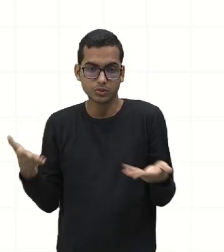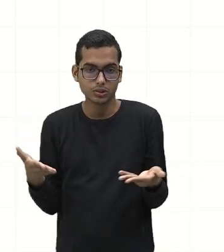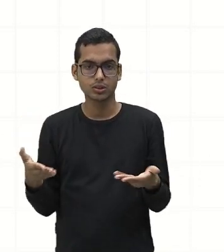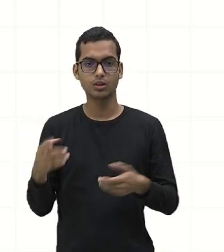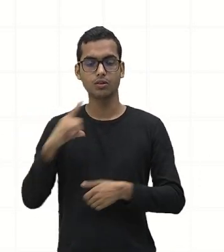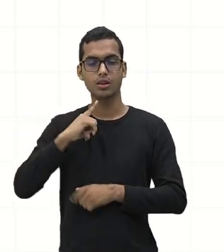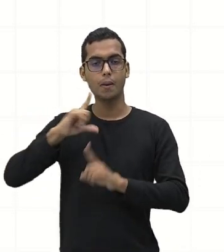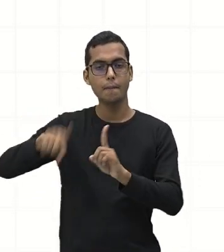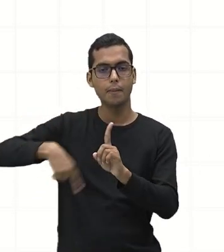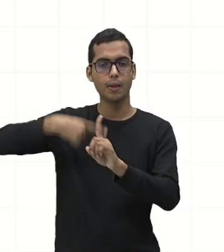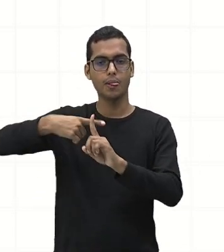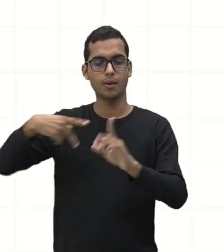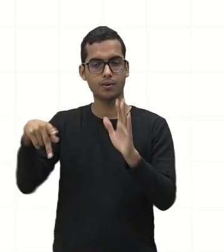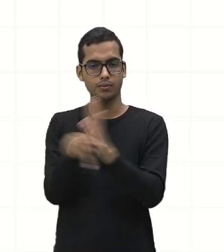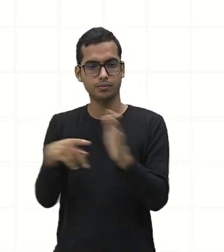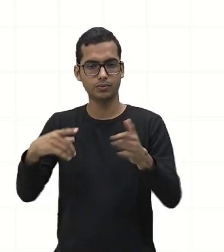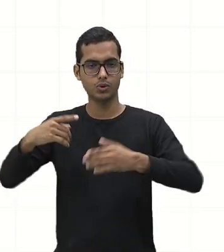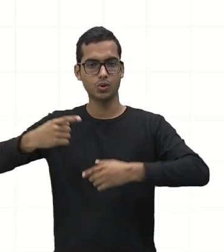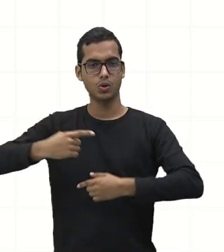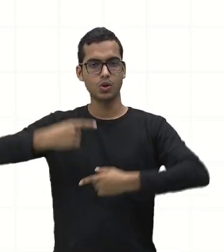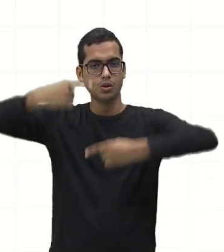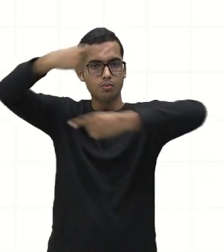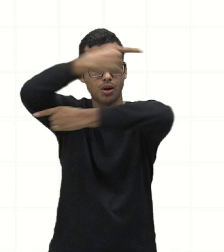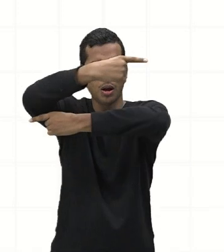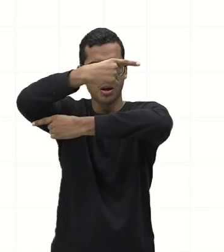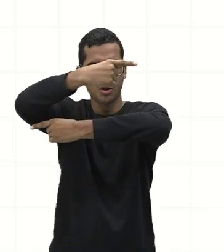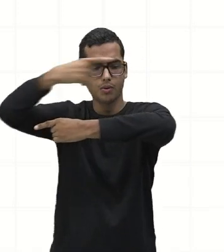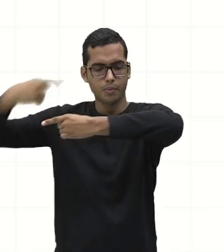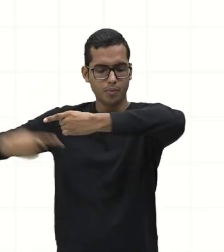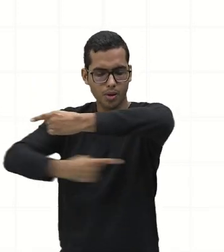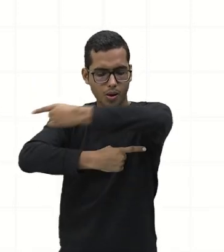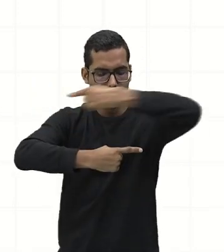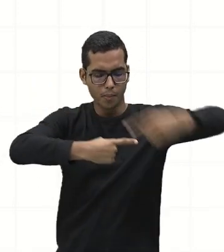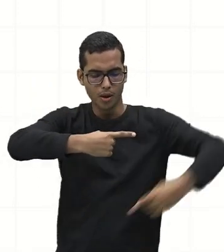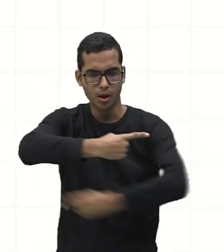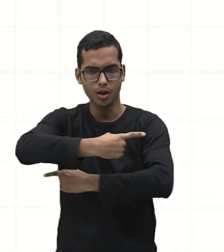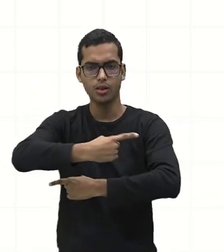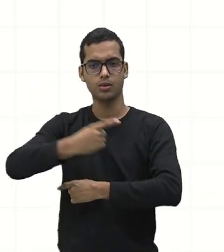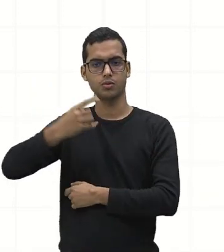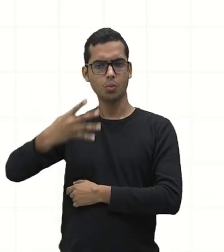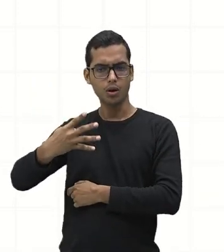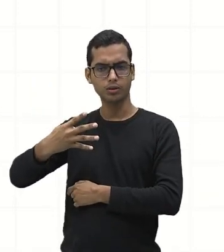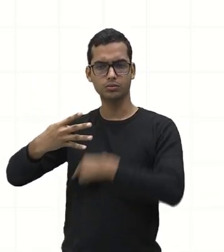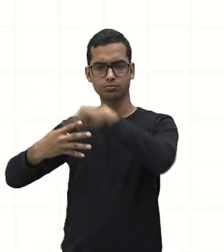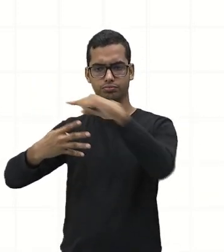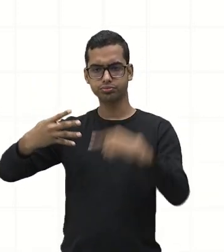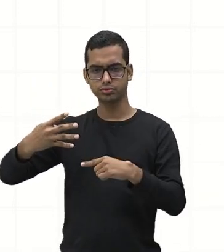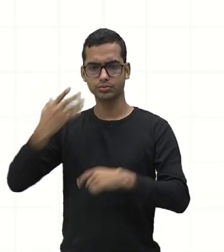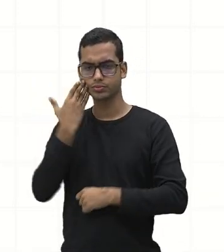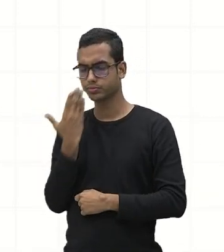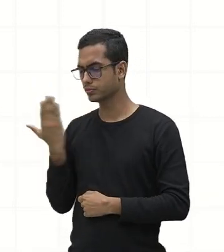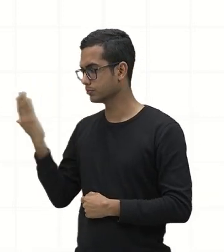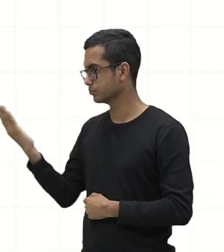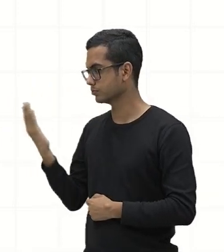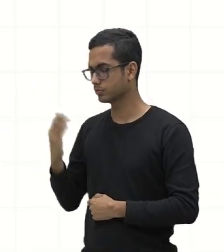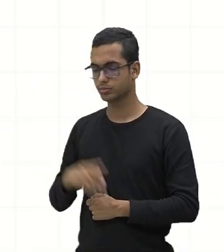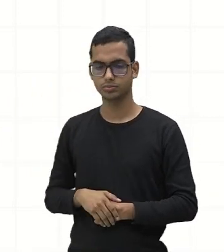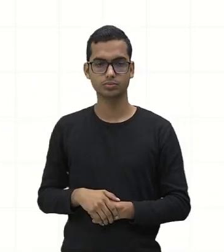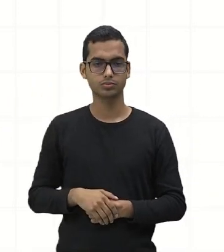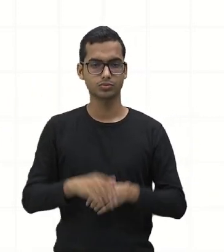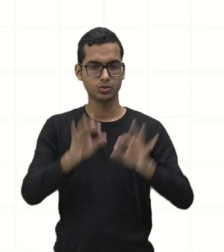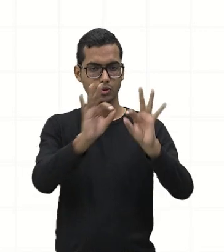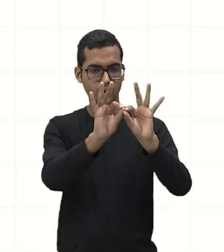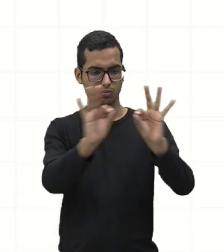paralelas à reta S e R. Então aqui, ó, eu tenho a minha reta R e a minha reta